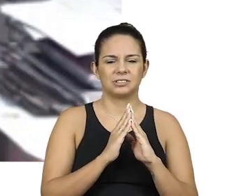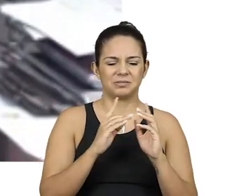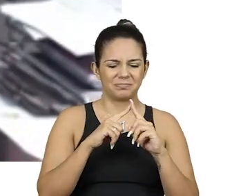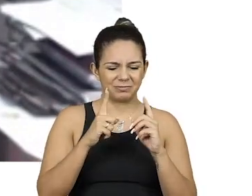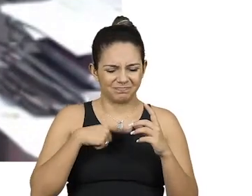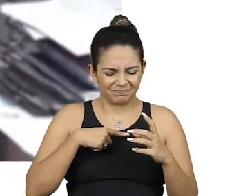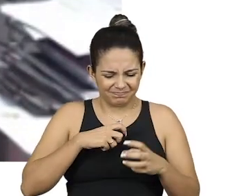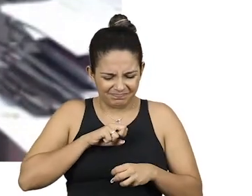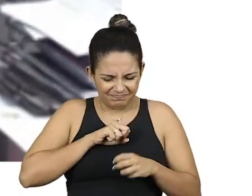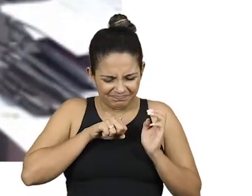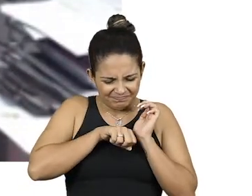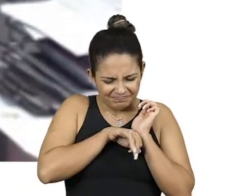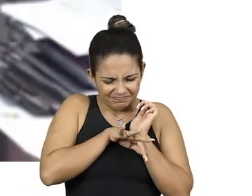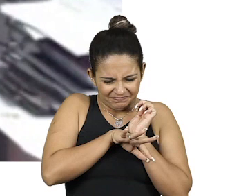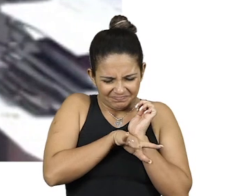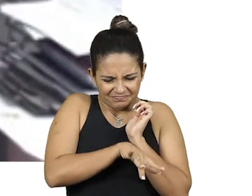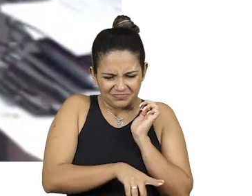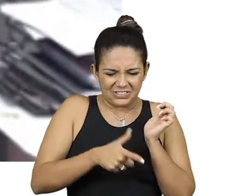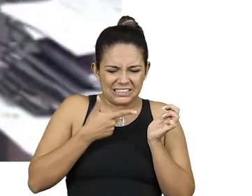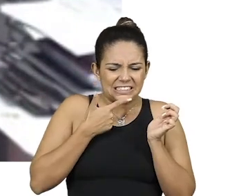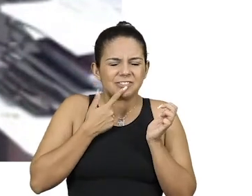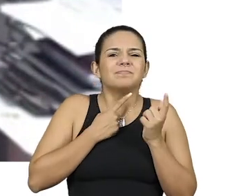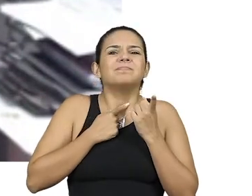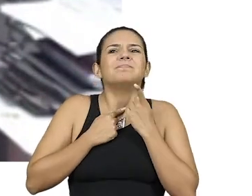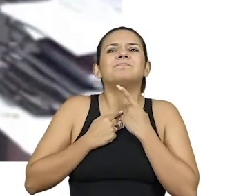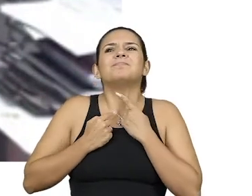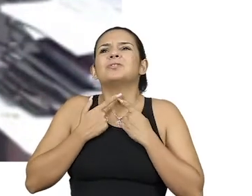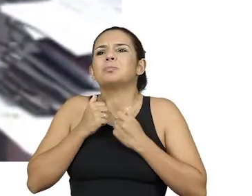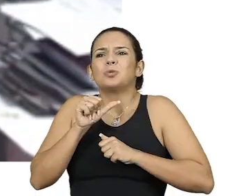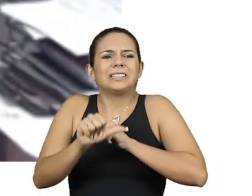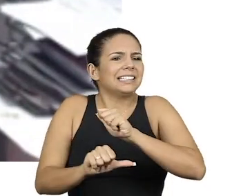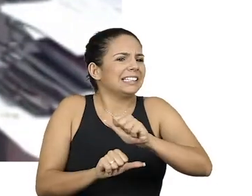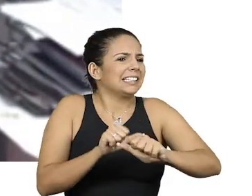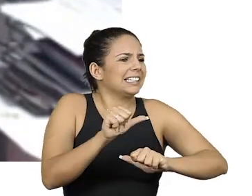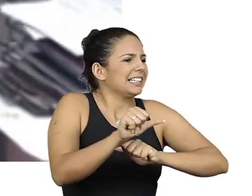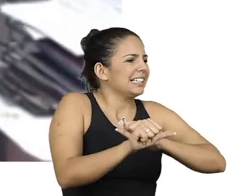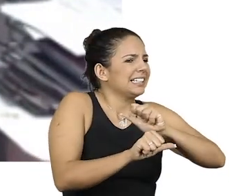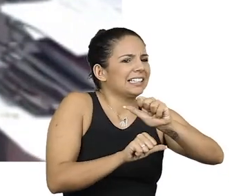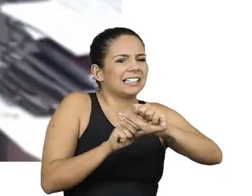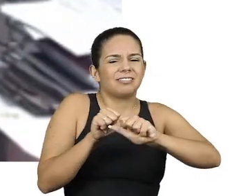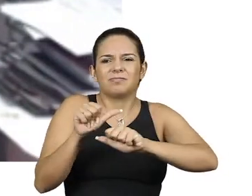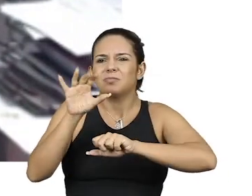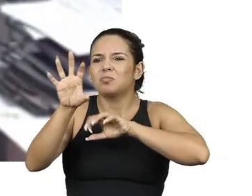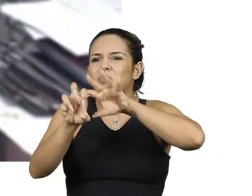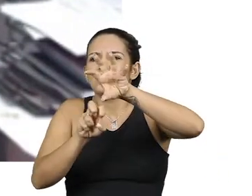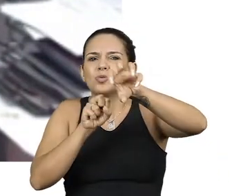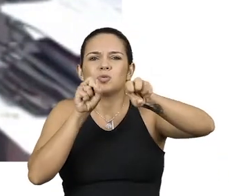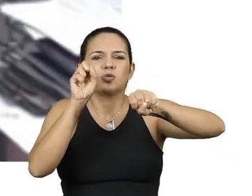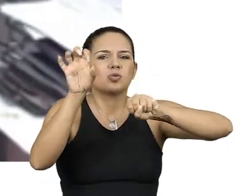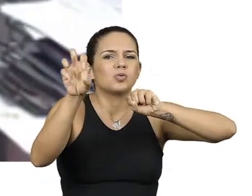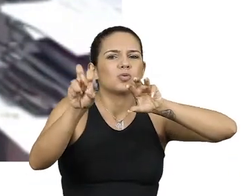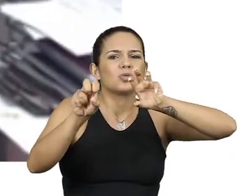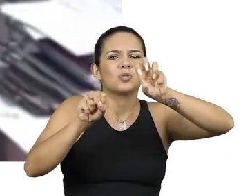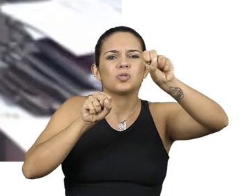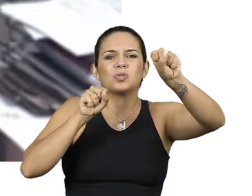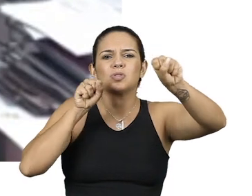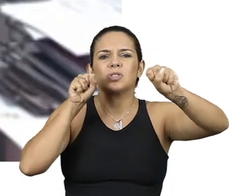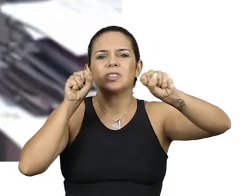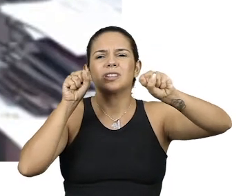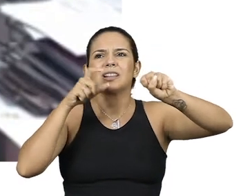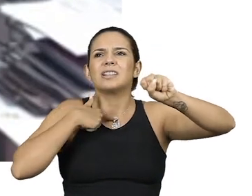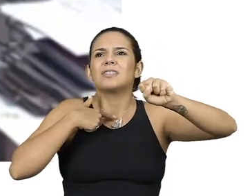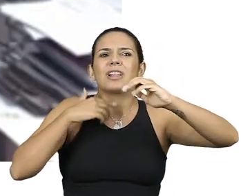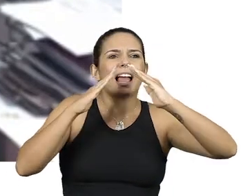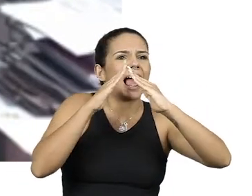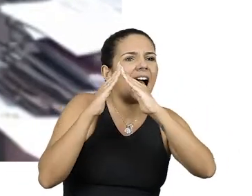mas sangra em mim um difuso desejo de mudança que me leva a buscar atrás dos vidros